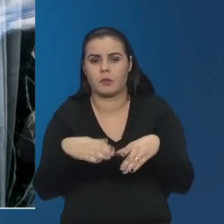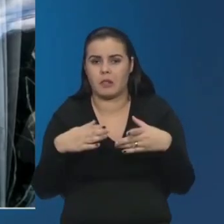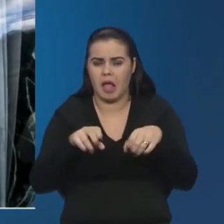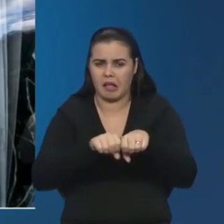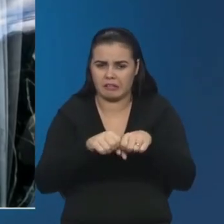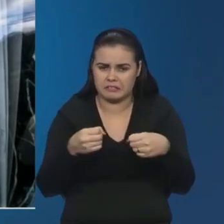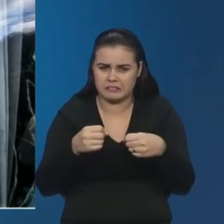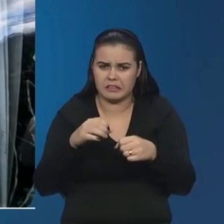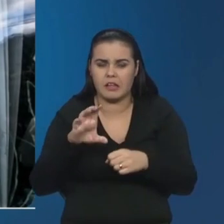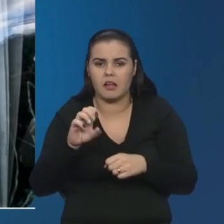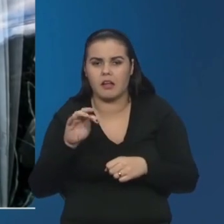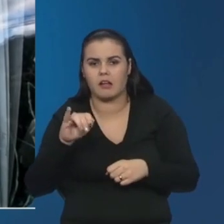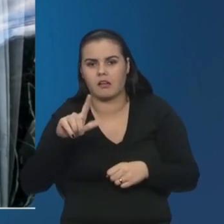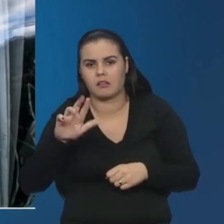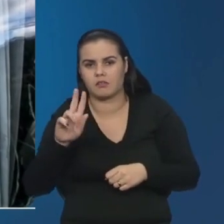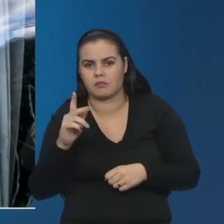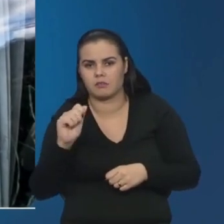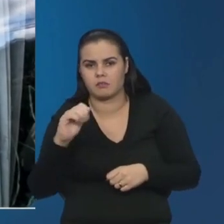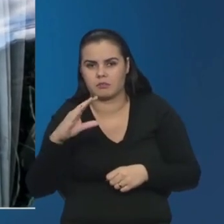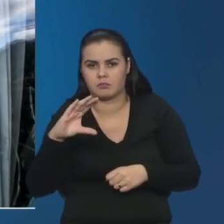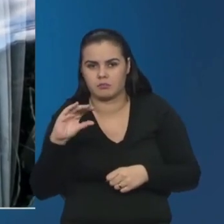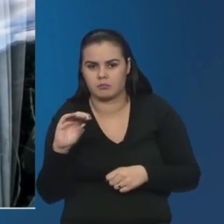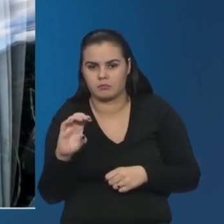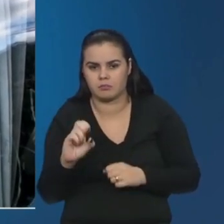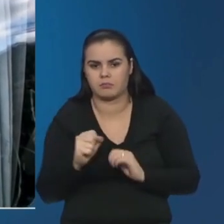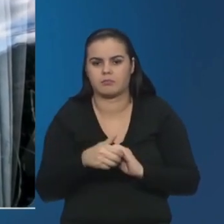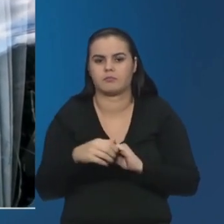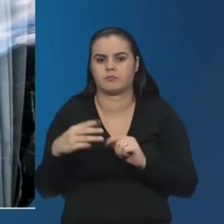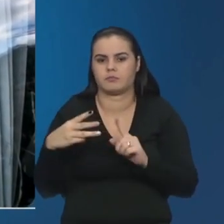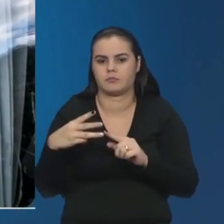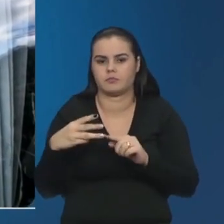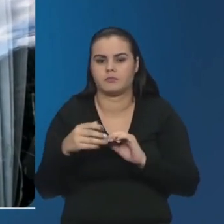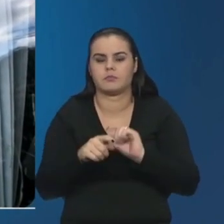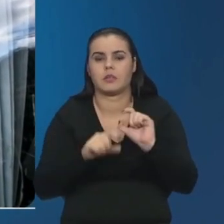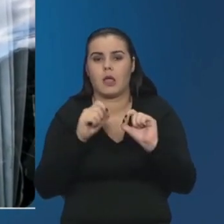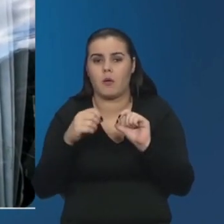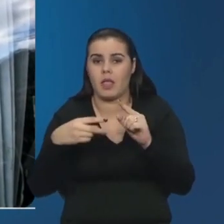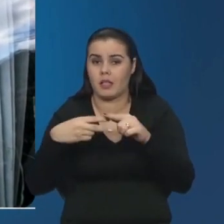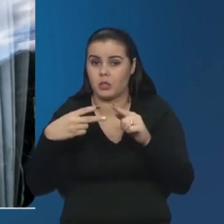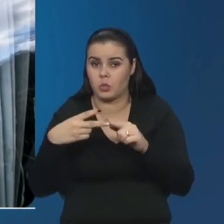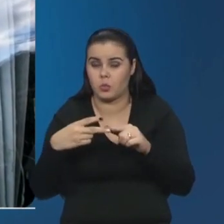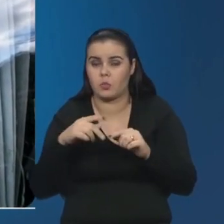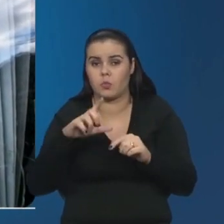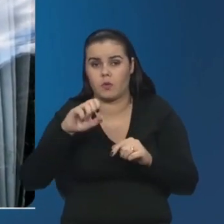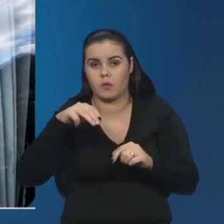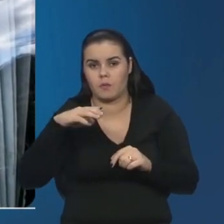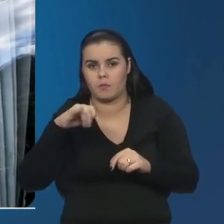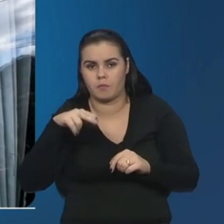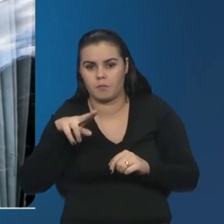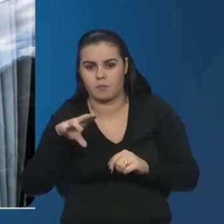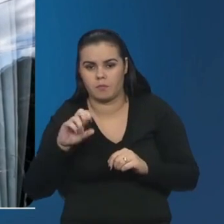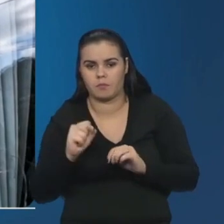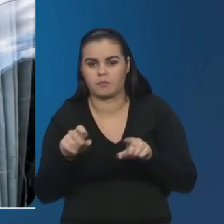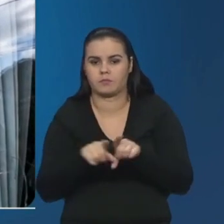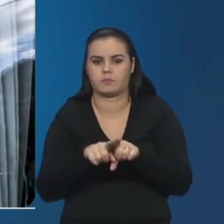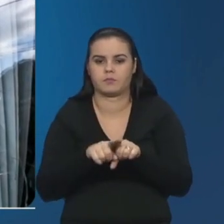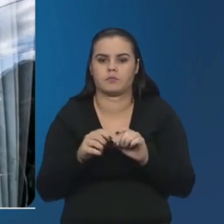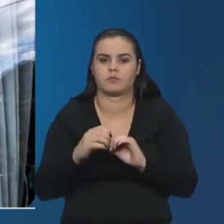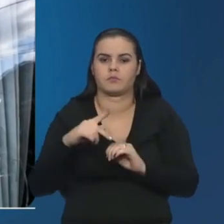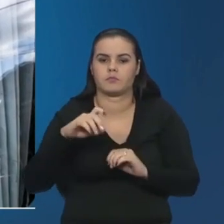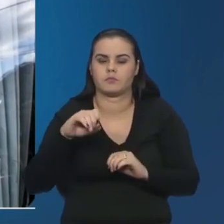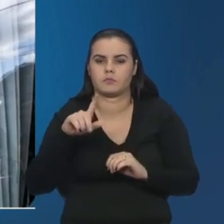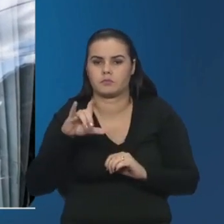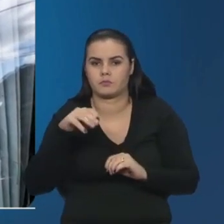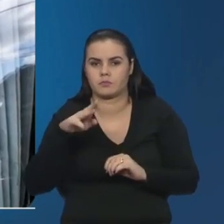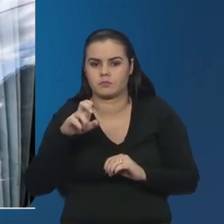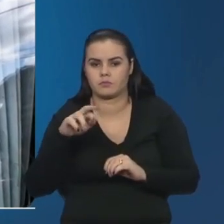laminados consistem na associação de 2 ou mais lâminas de vidro unidas com camadas intermediárias de polímeros, o que